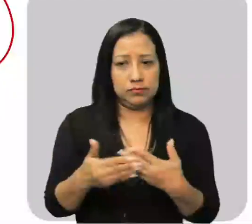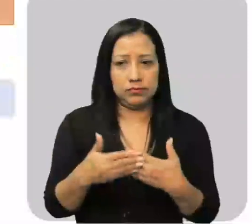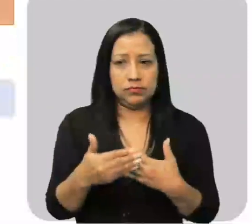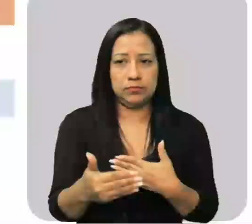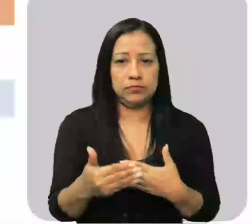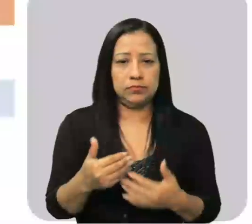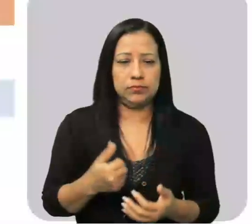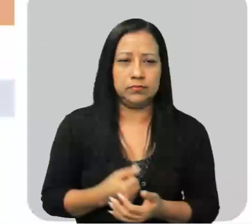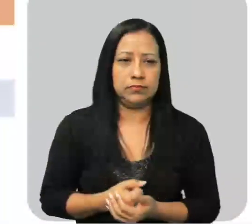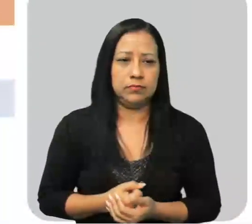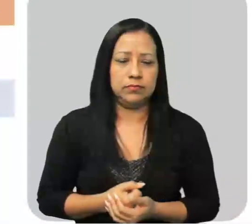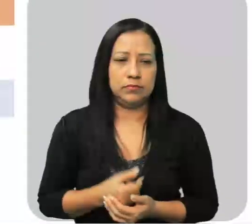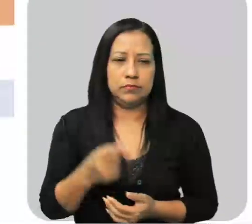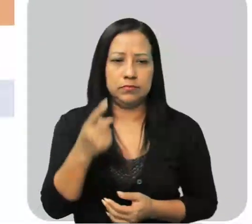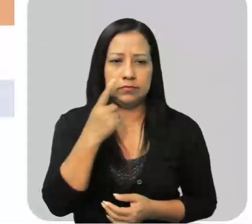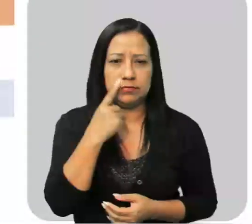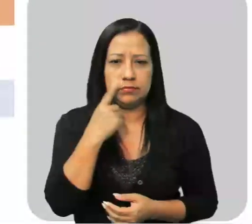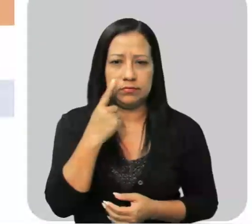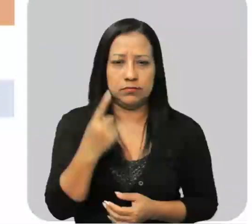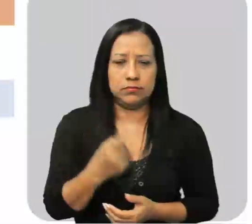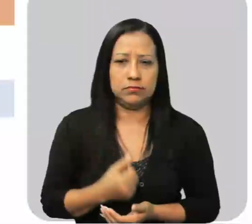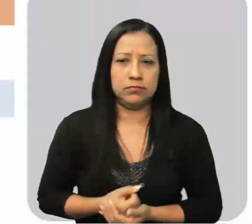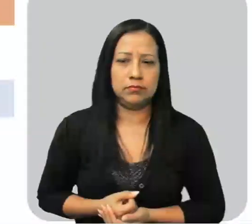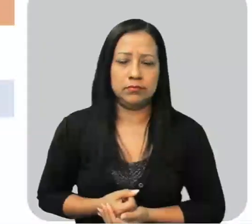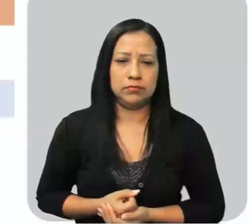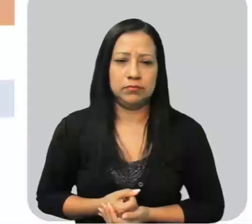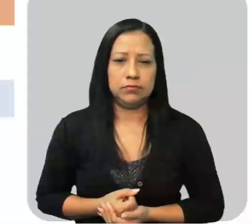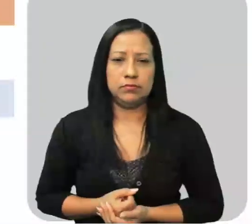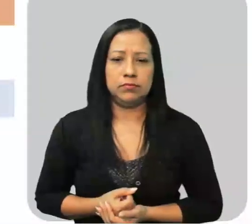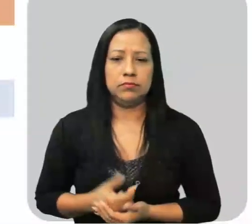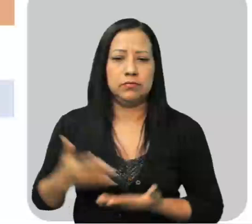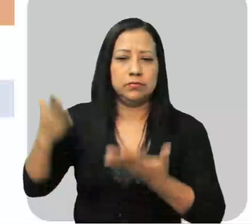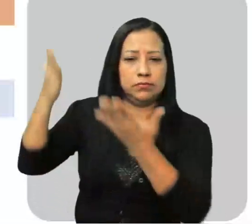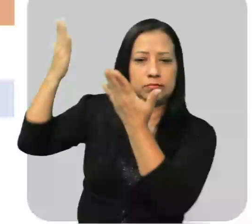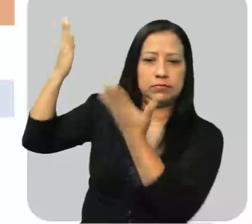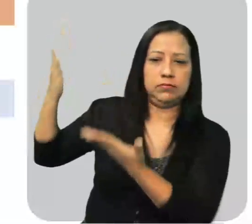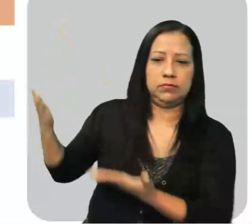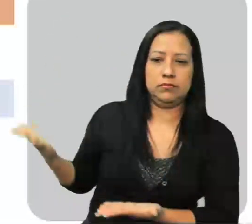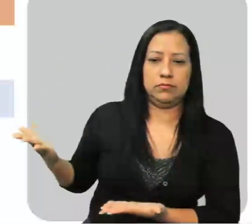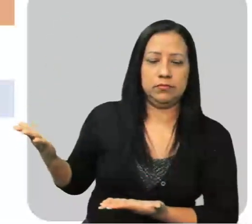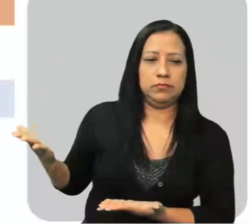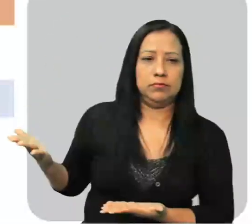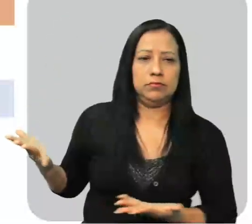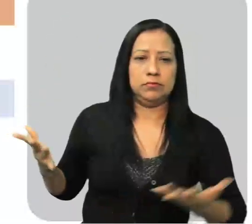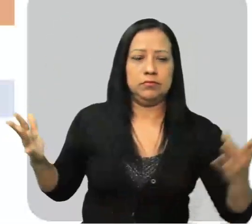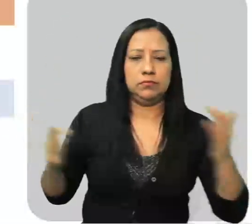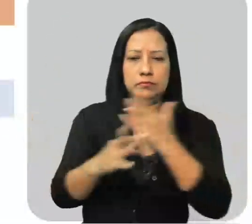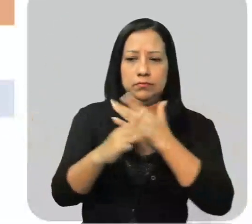camadas da população. Beleza? Vamos lá, continuando.